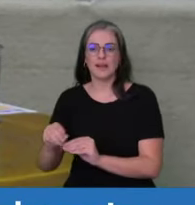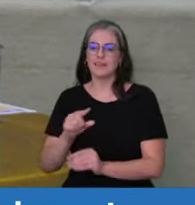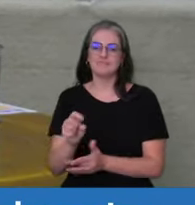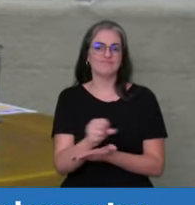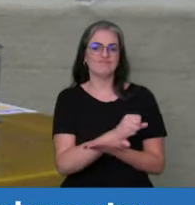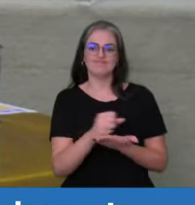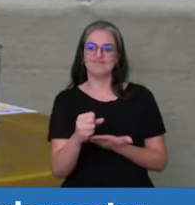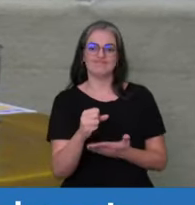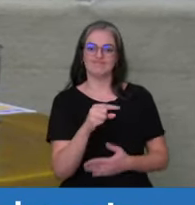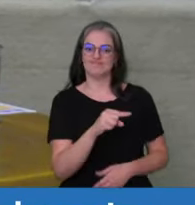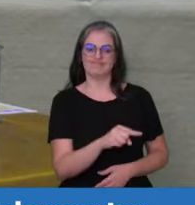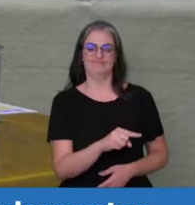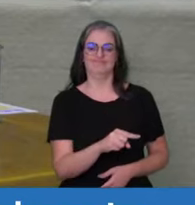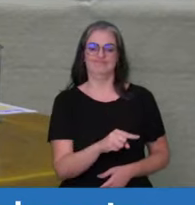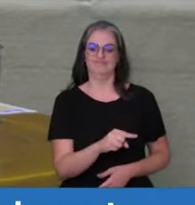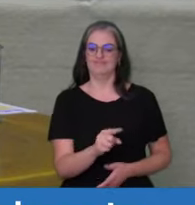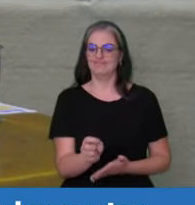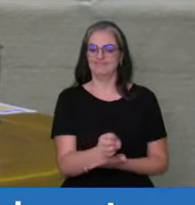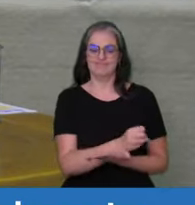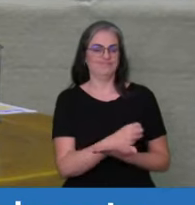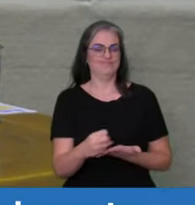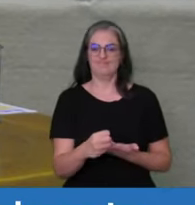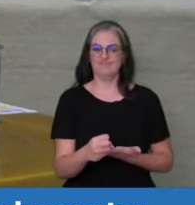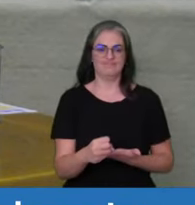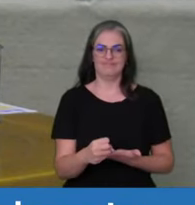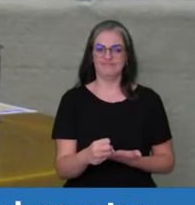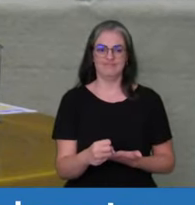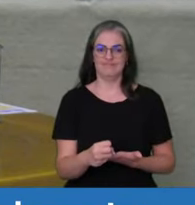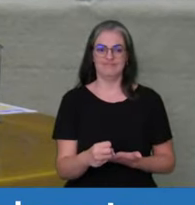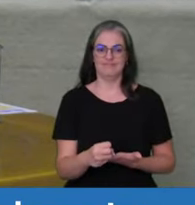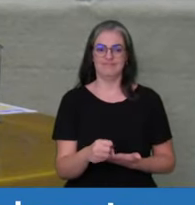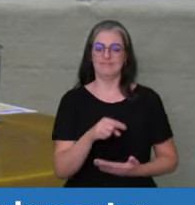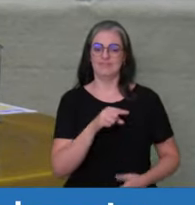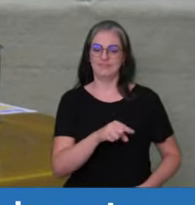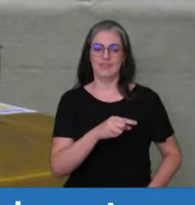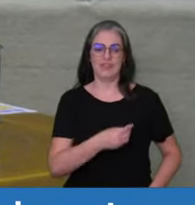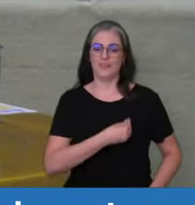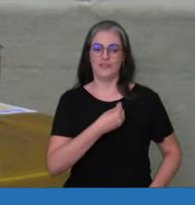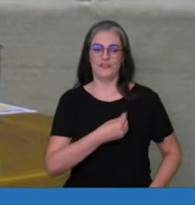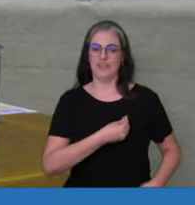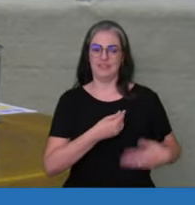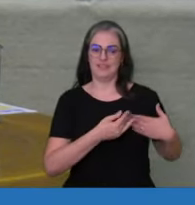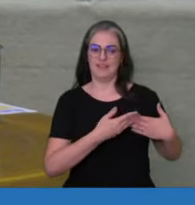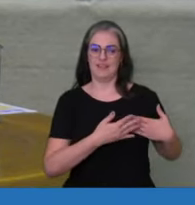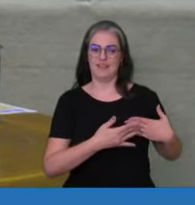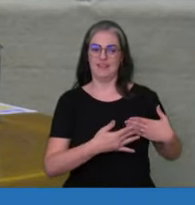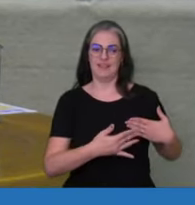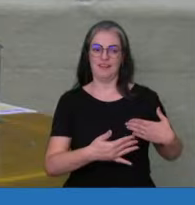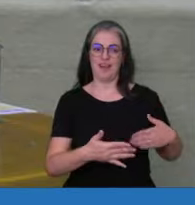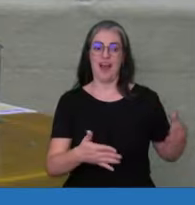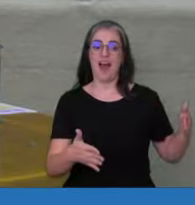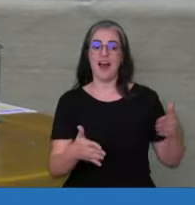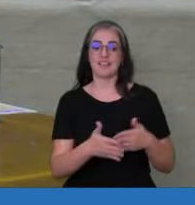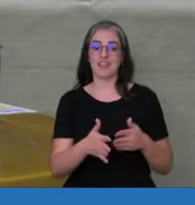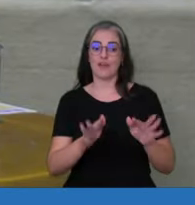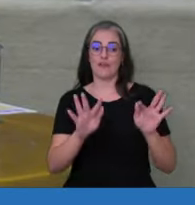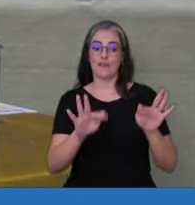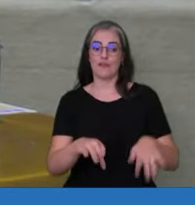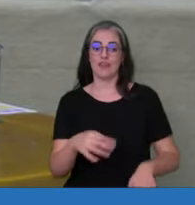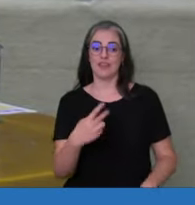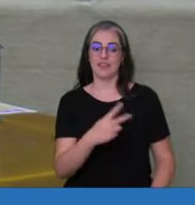condenados. Estão condenados a viver até o último dia das suas